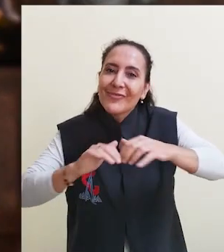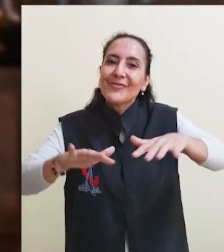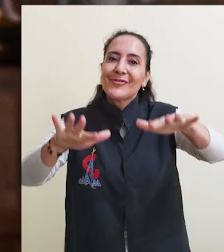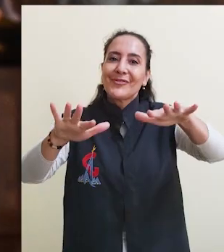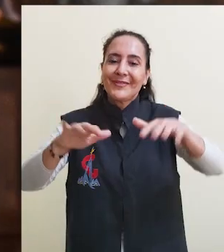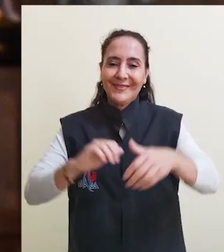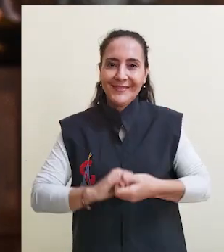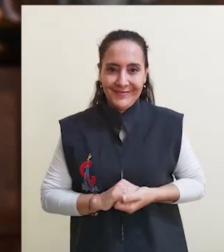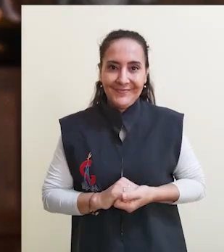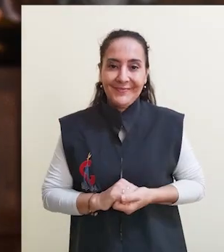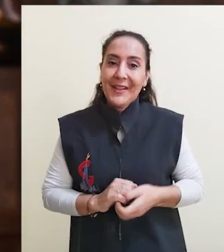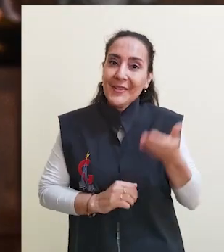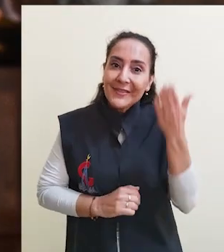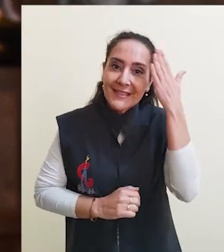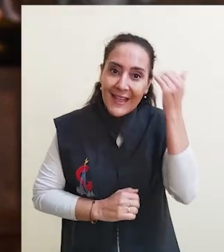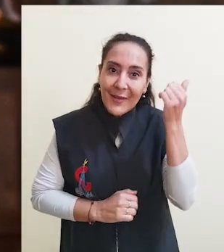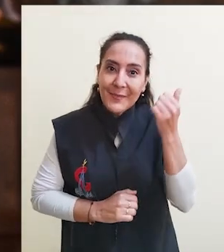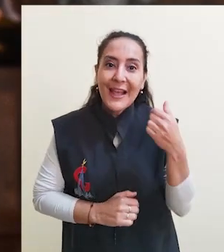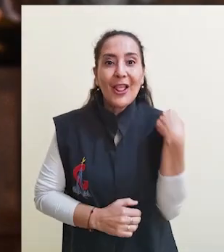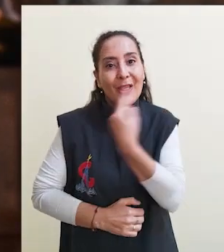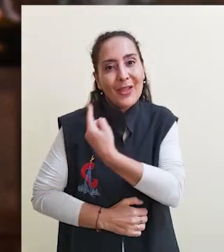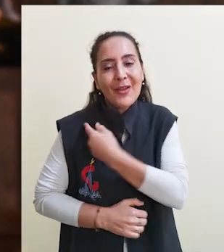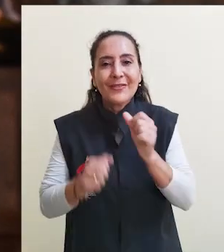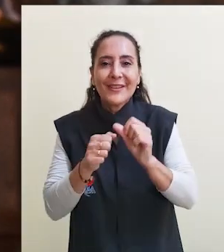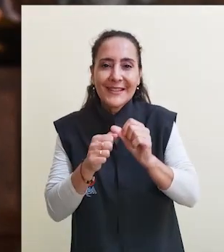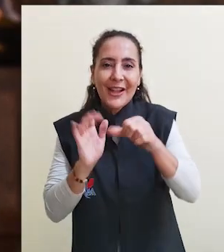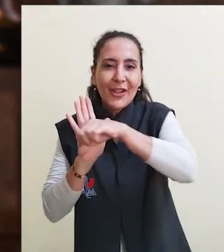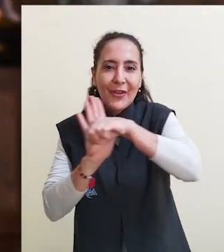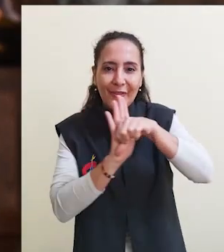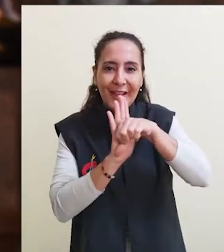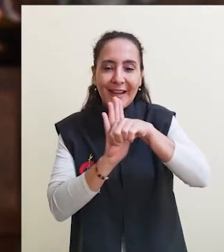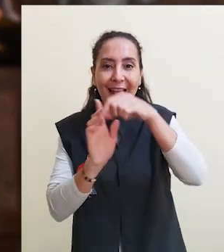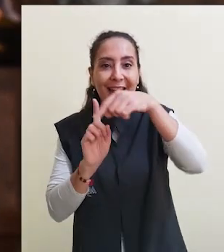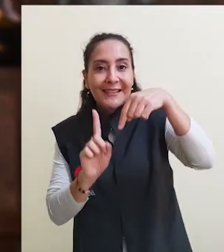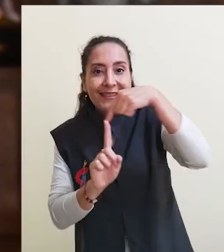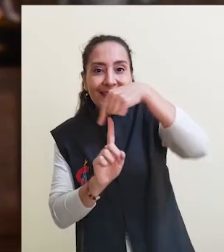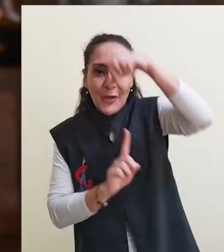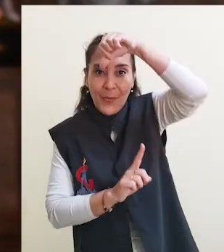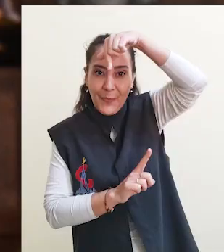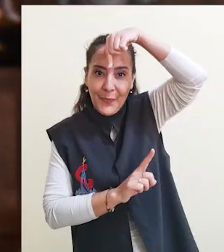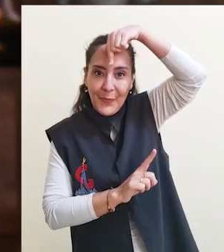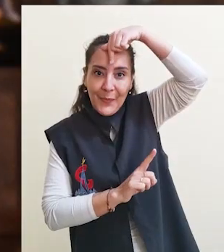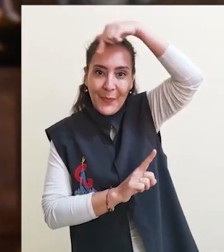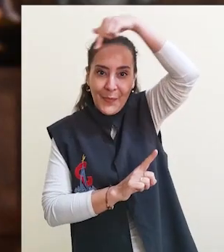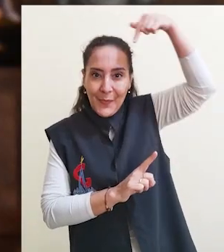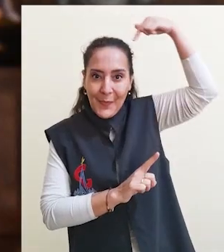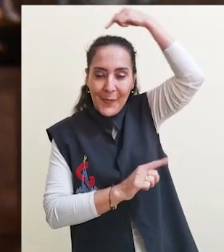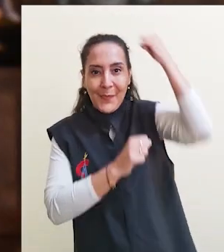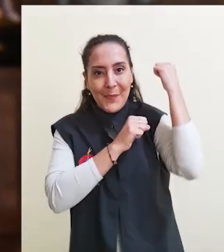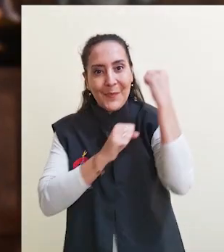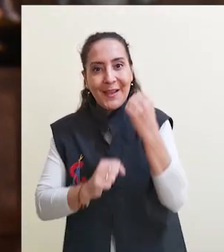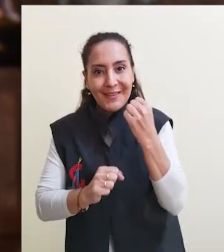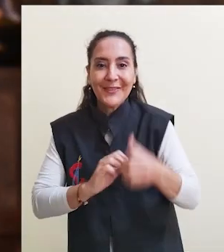canal crescer. Você sabe que a gente está fazendo uma novena a São Bento, entre tantas coisas que temos aqui no nosso canal, e hoje eu quero convidar